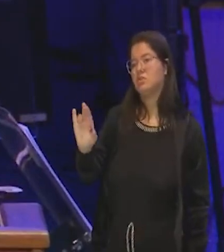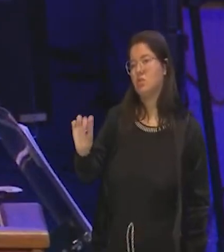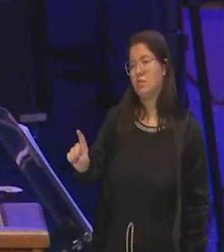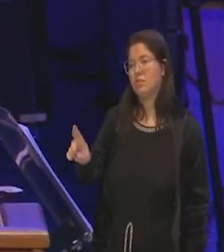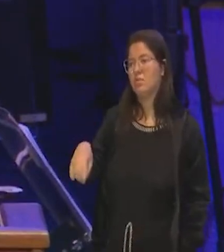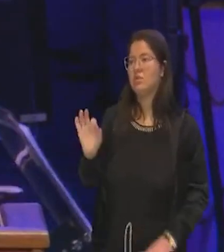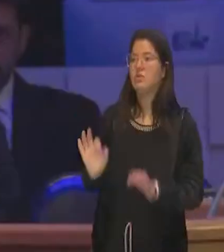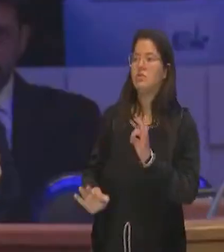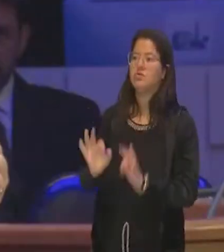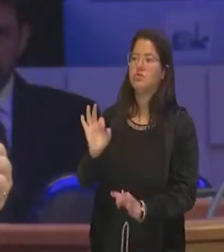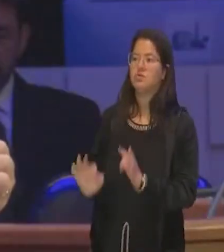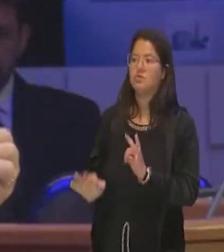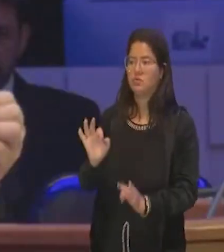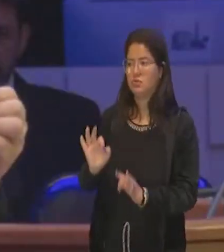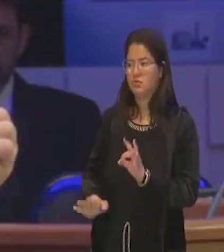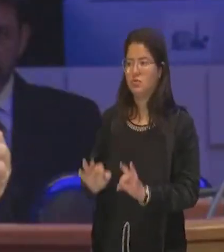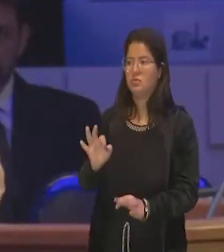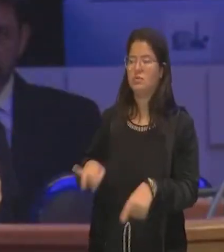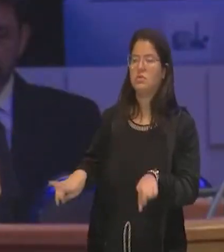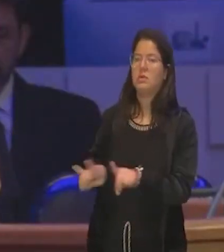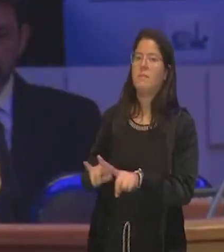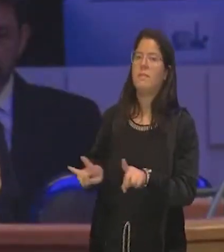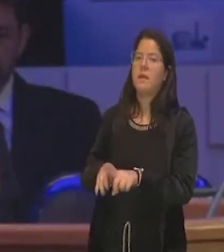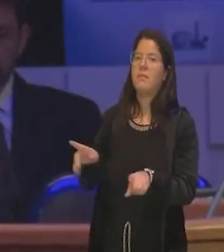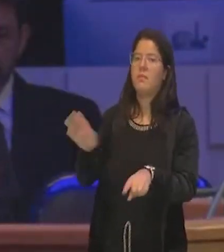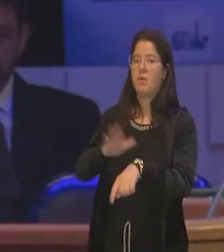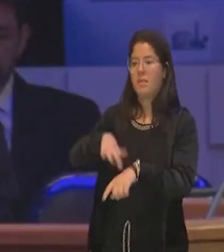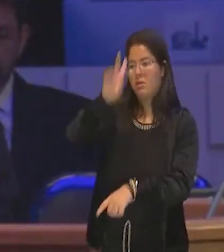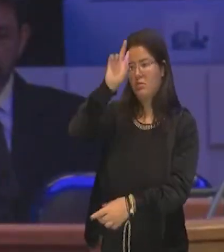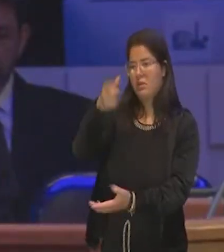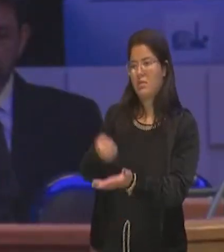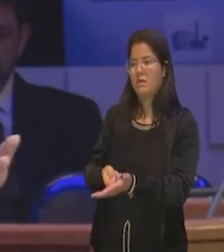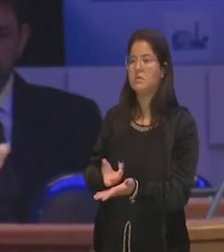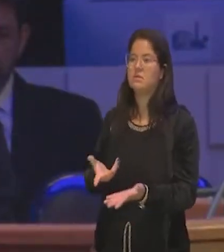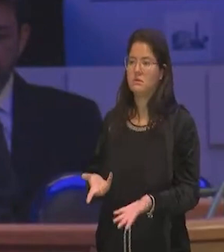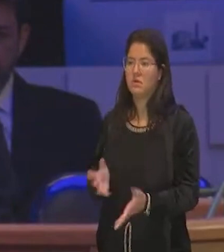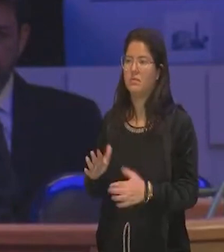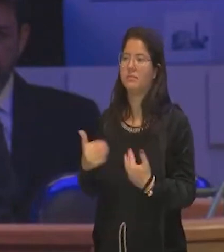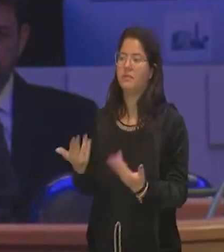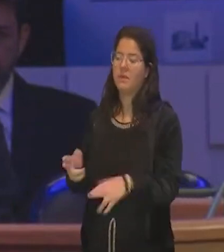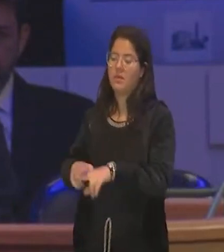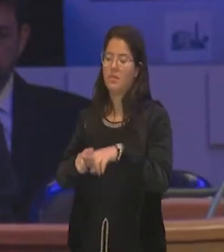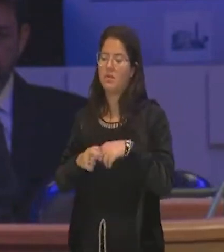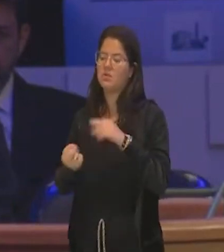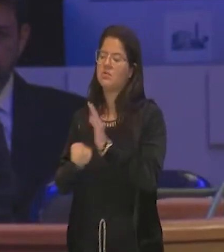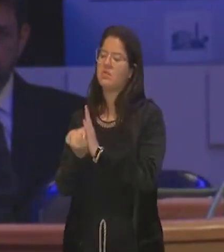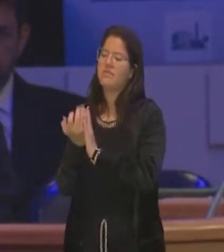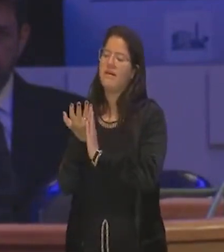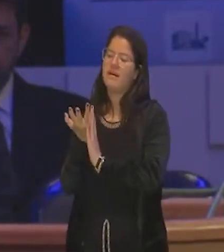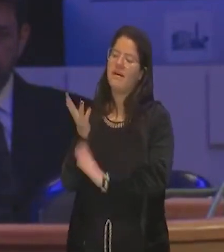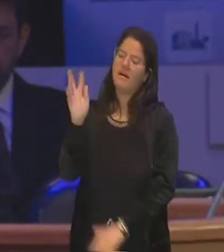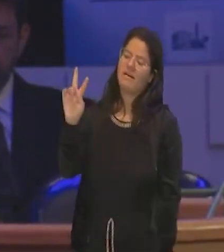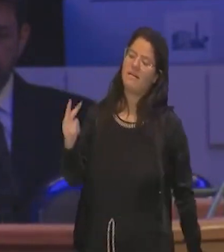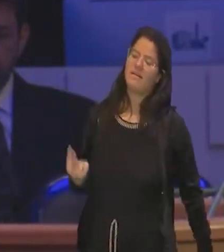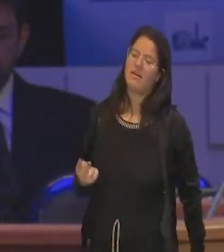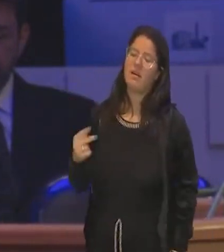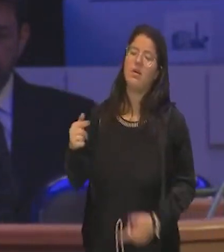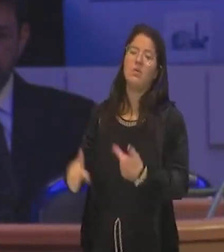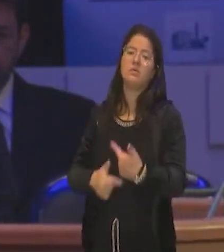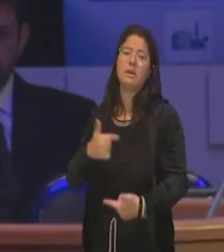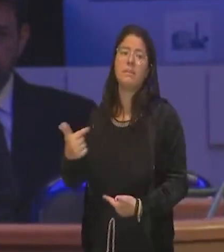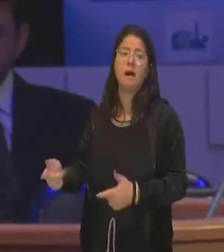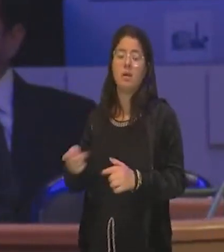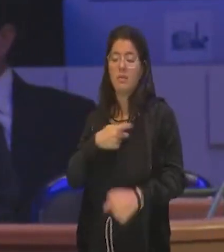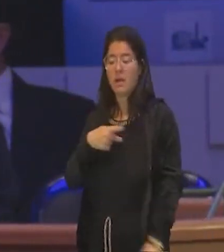justo no juízo e nas decisões. Por isso que muitas vezes a atividade